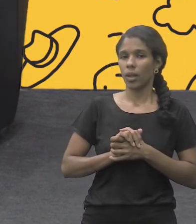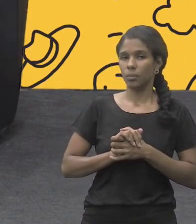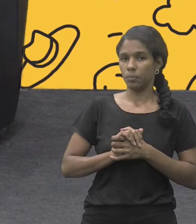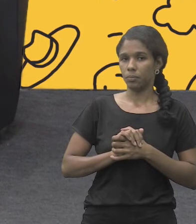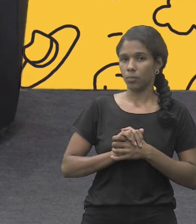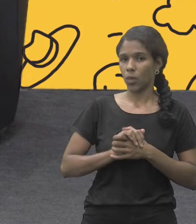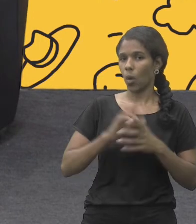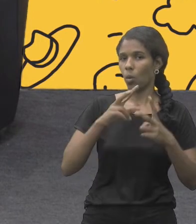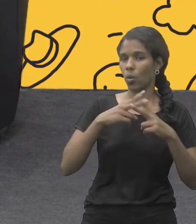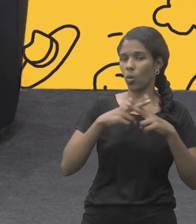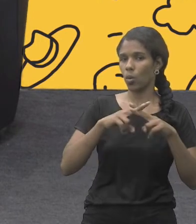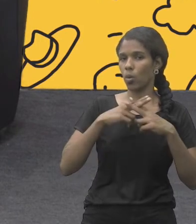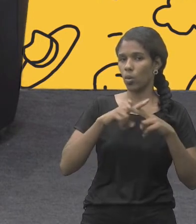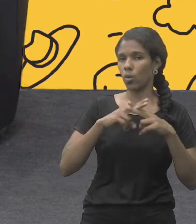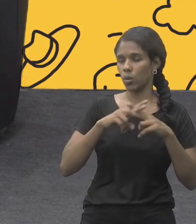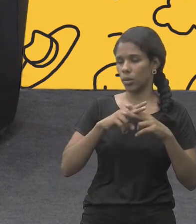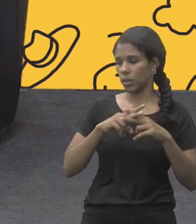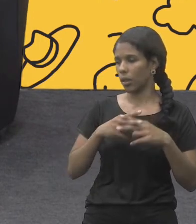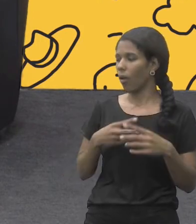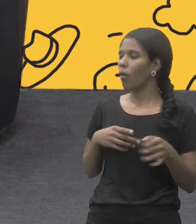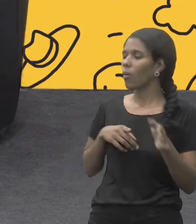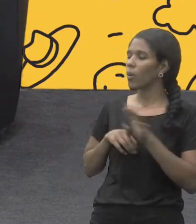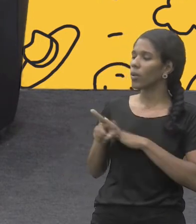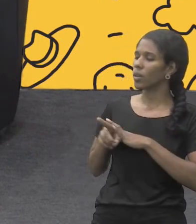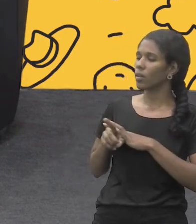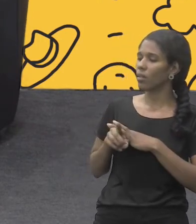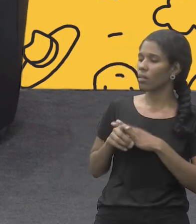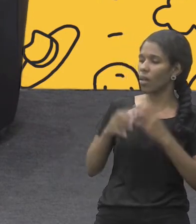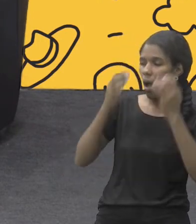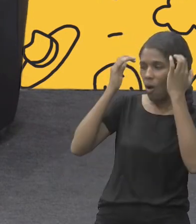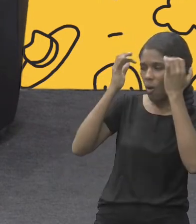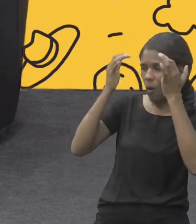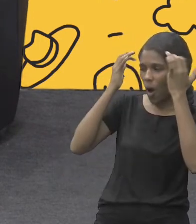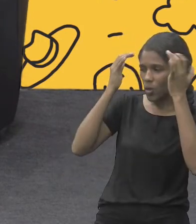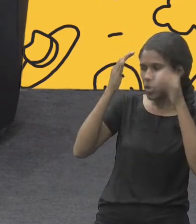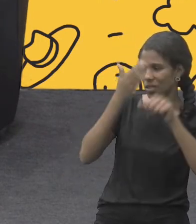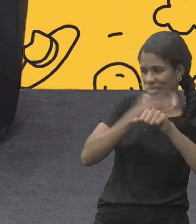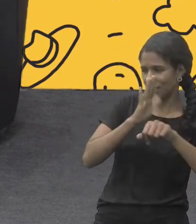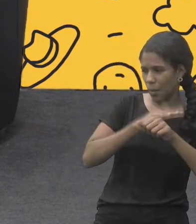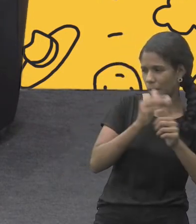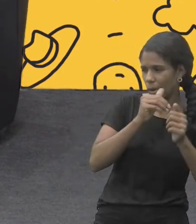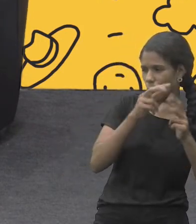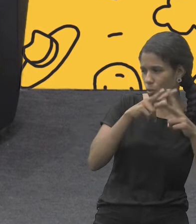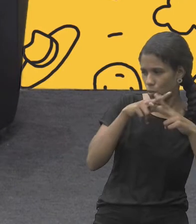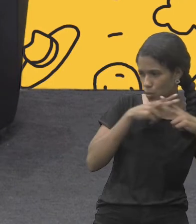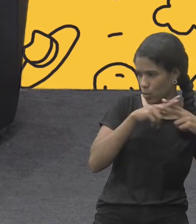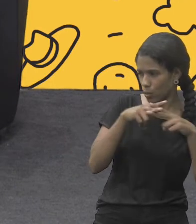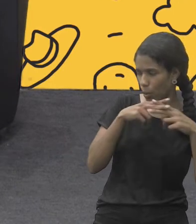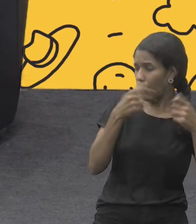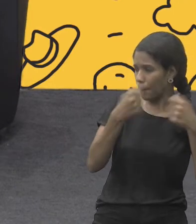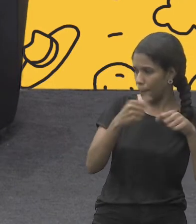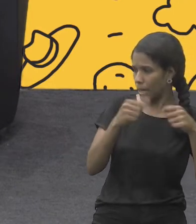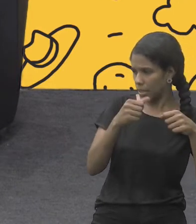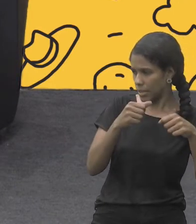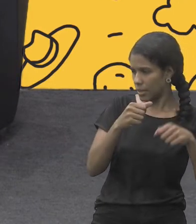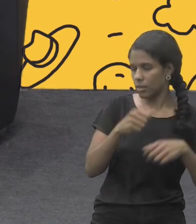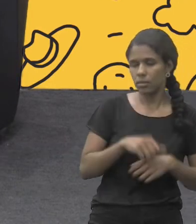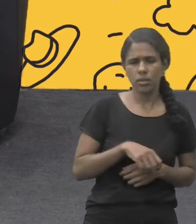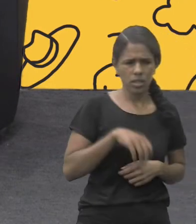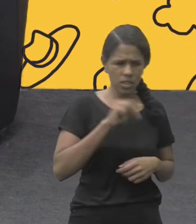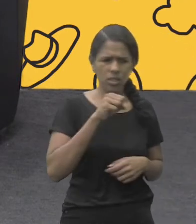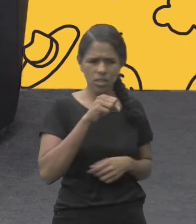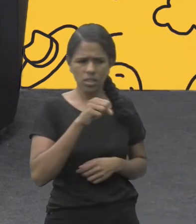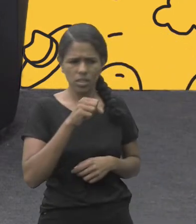O raciocínio é fundamental? Com certeza. O jiu-jitsu, principalmente nesse esporte que você falou,